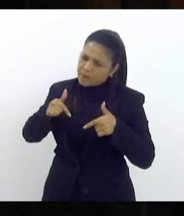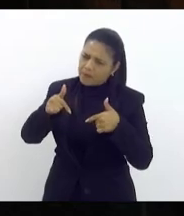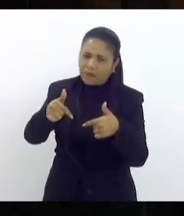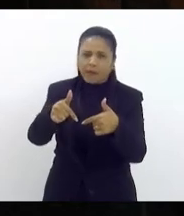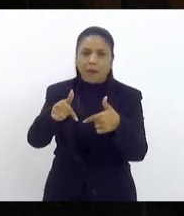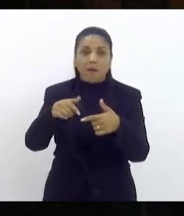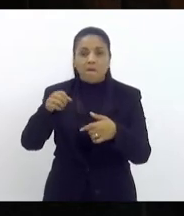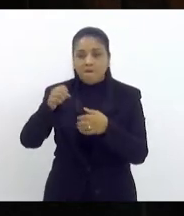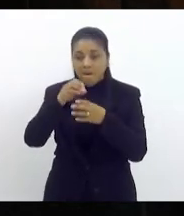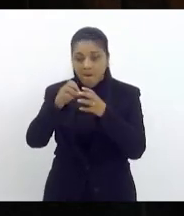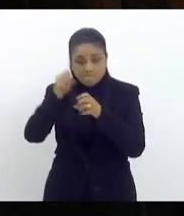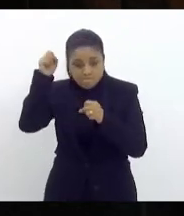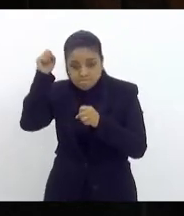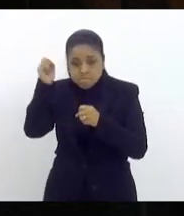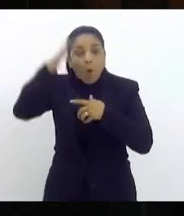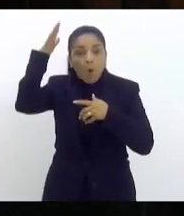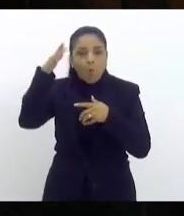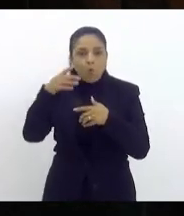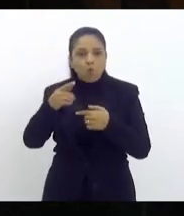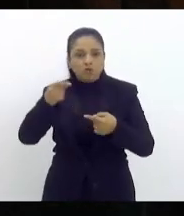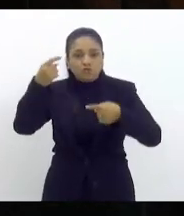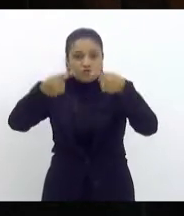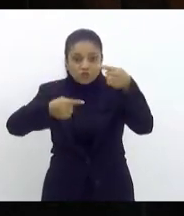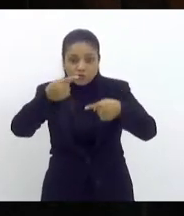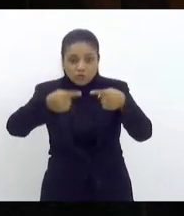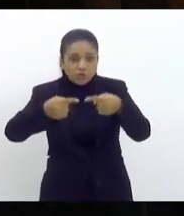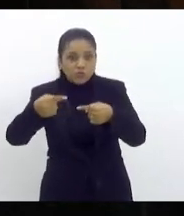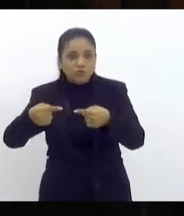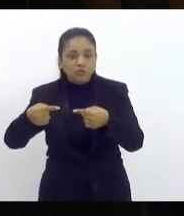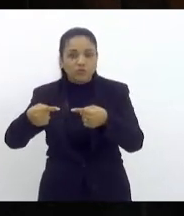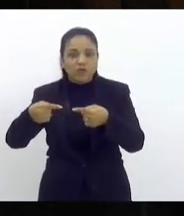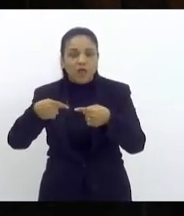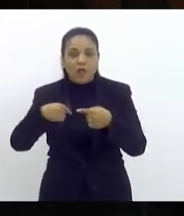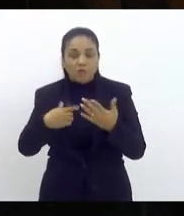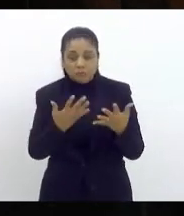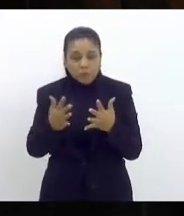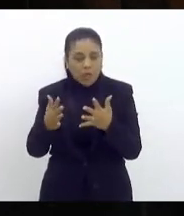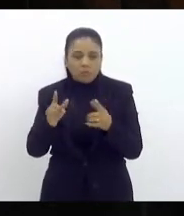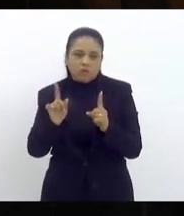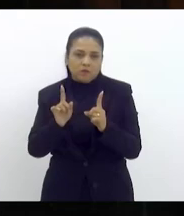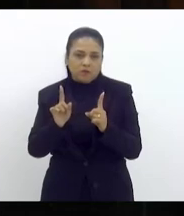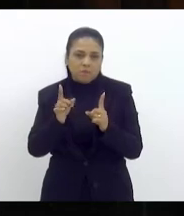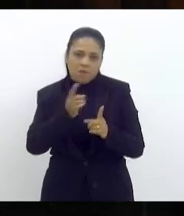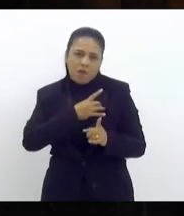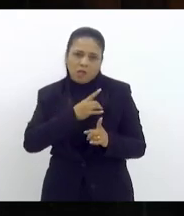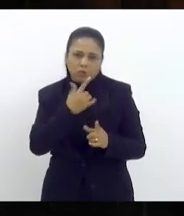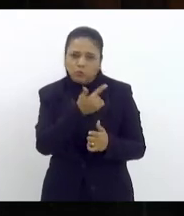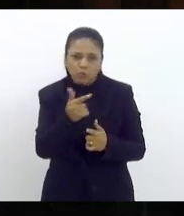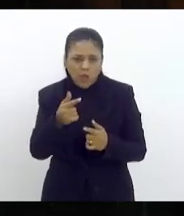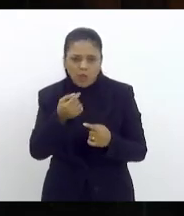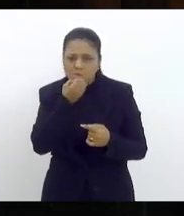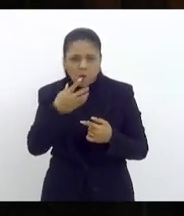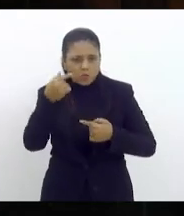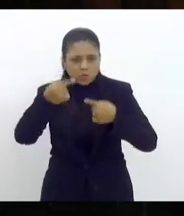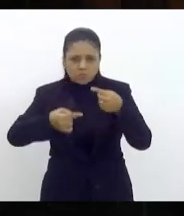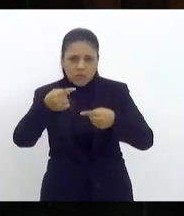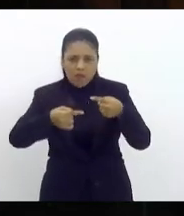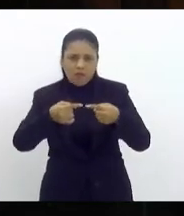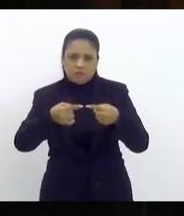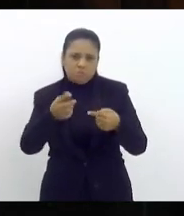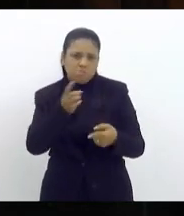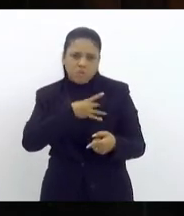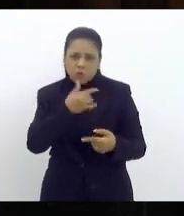bomba né discursando e esse deputado a mão não treme não tem receio de fazer o bom debate de fazer a discussão